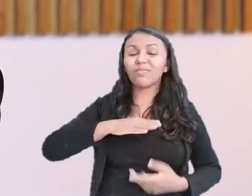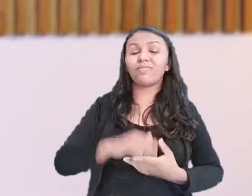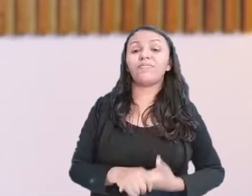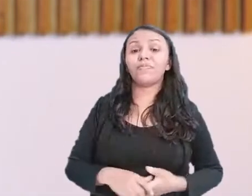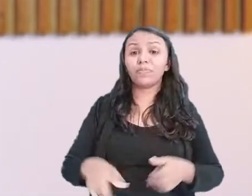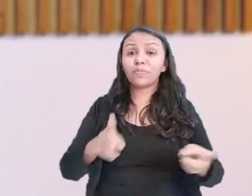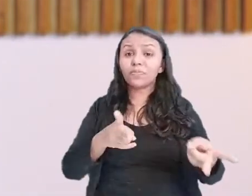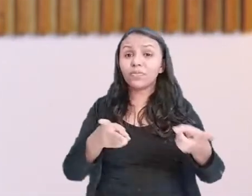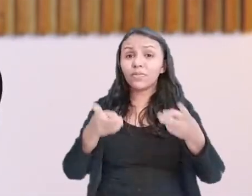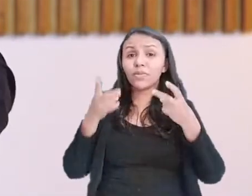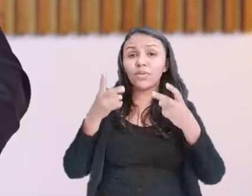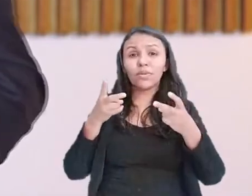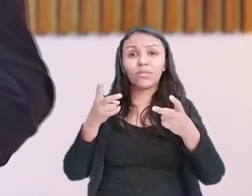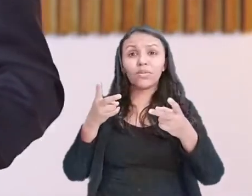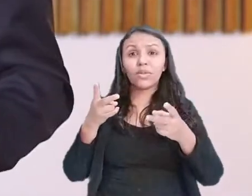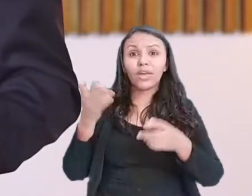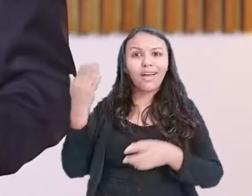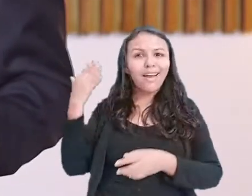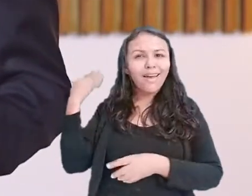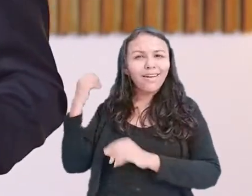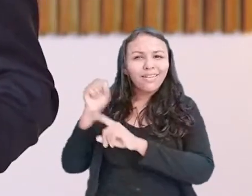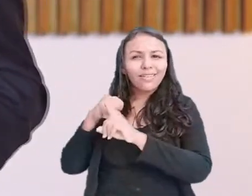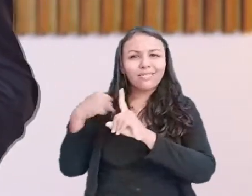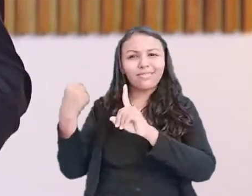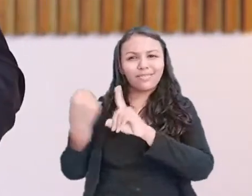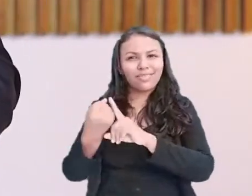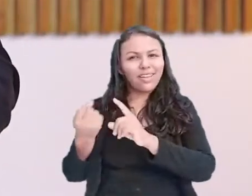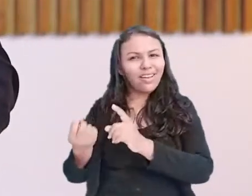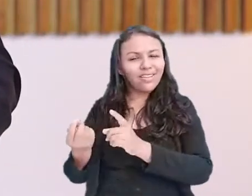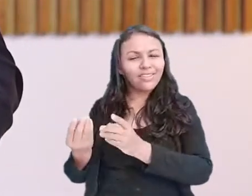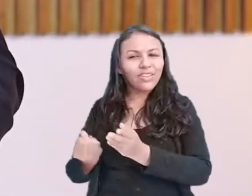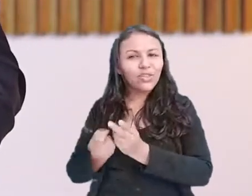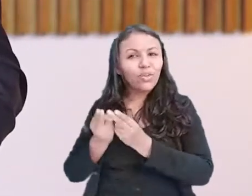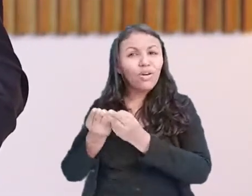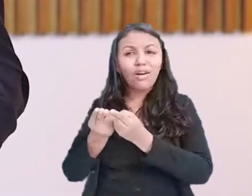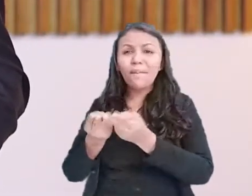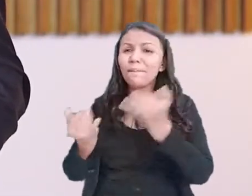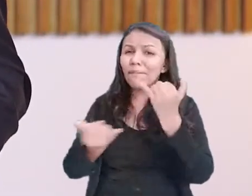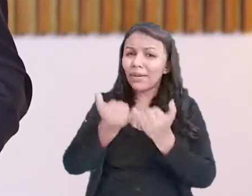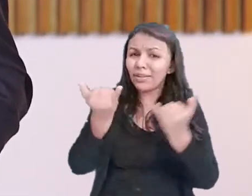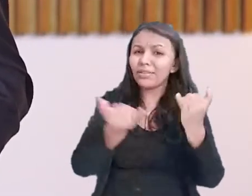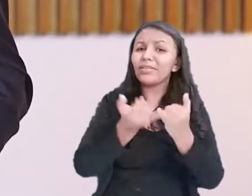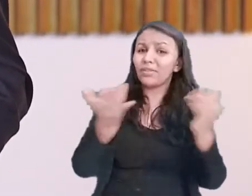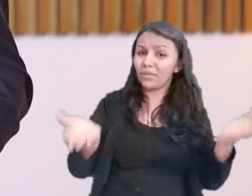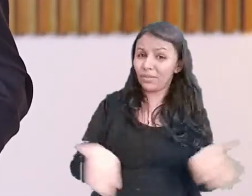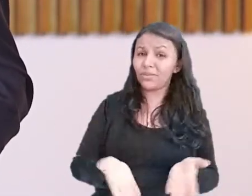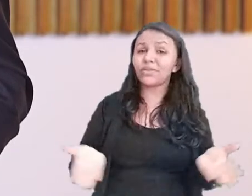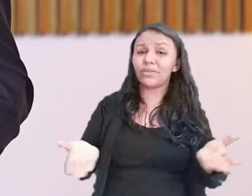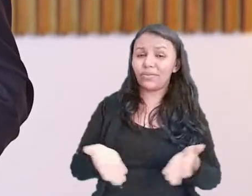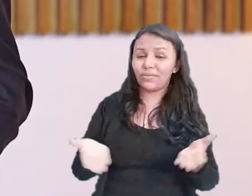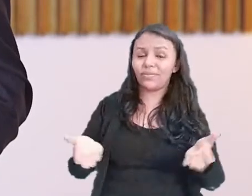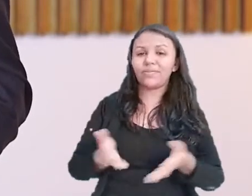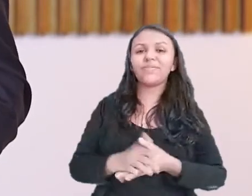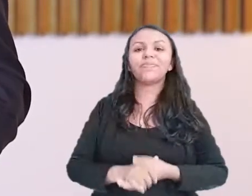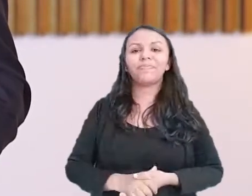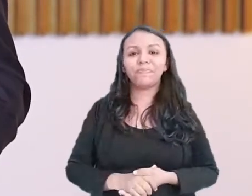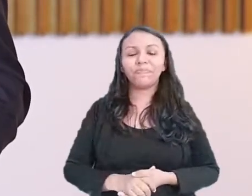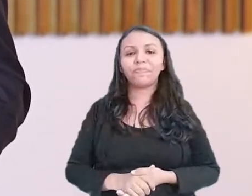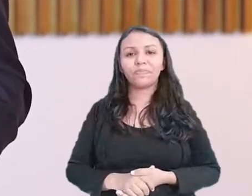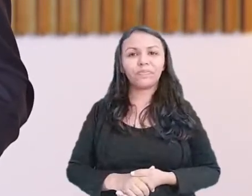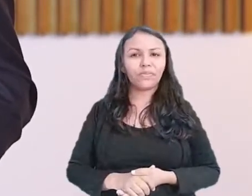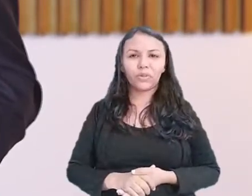da sociedade de Noé também são semelhantes aos dias em que vivemos hoje. São semelhantes, não muda muita